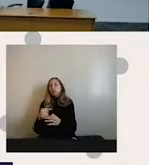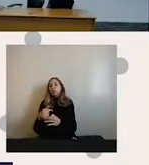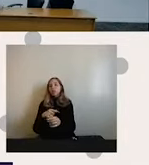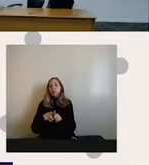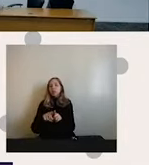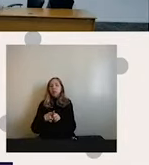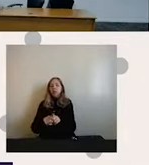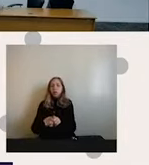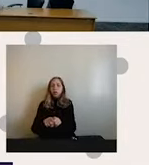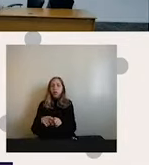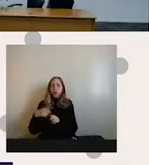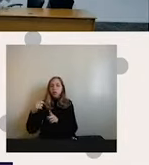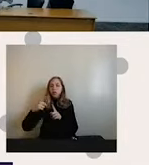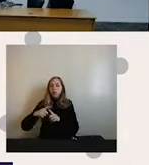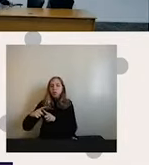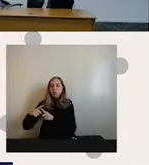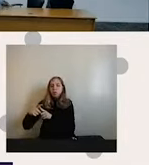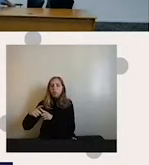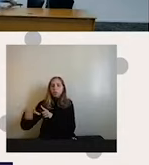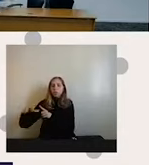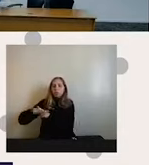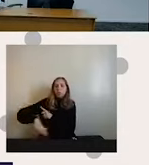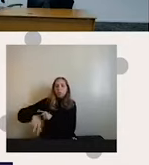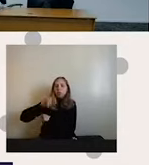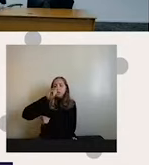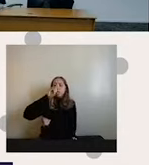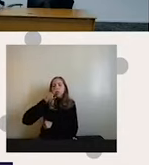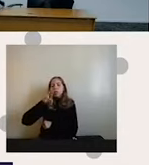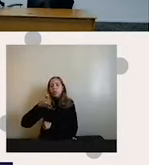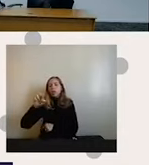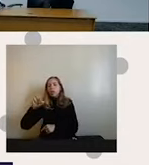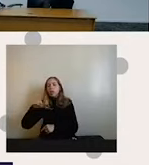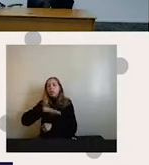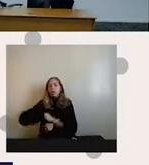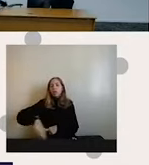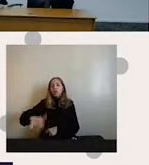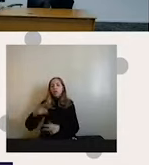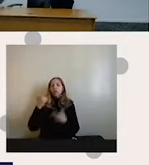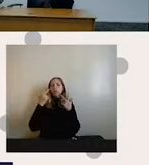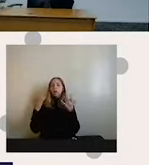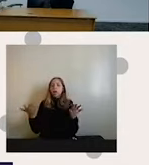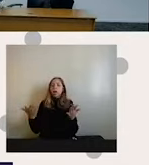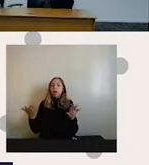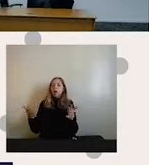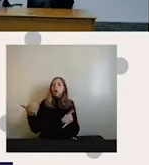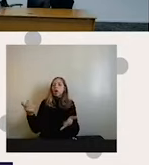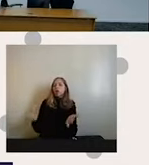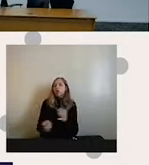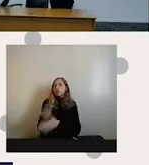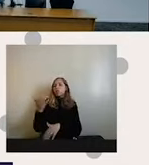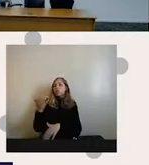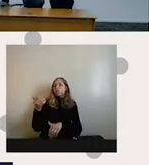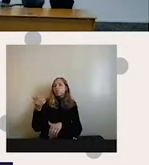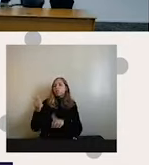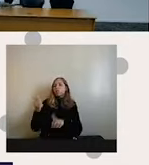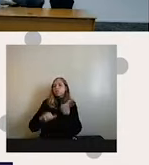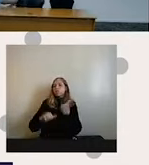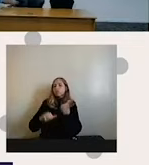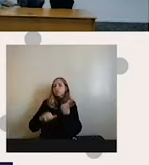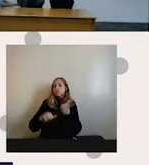risco ergonômico. Normalmente, as análises ergonômicas, atualmente, são feitas por fisioterapeuta, vão trabalhar a